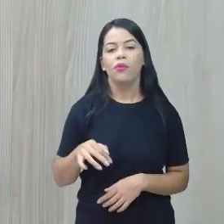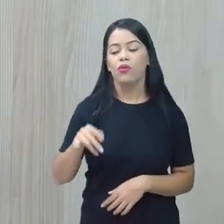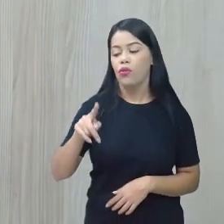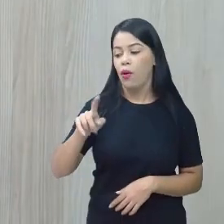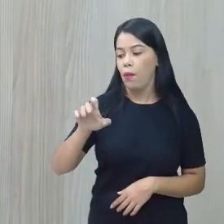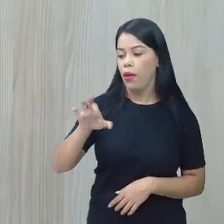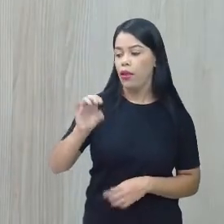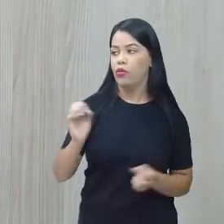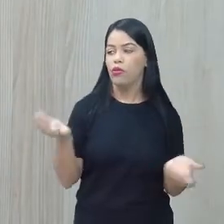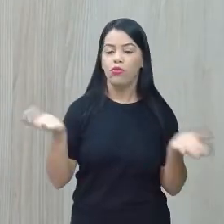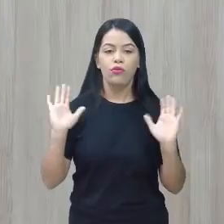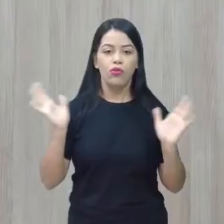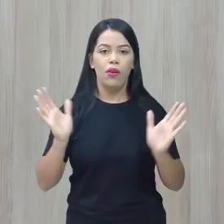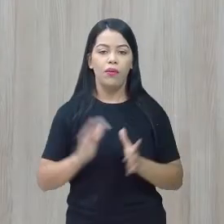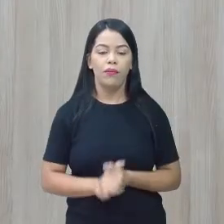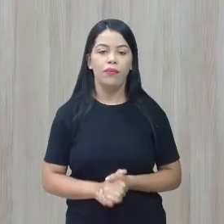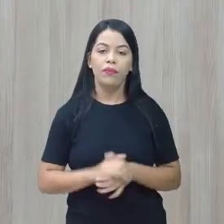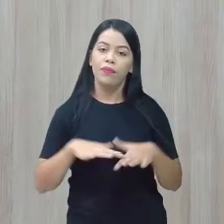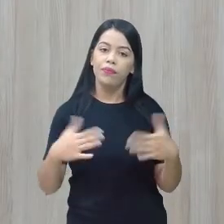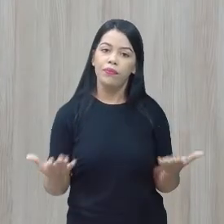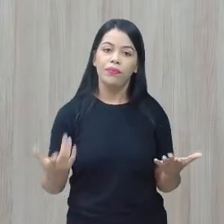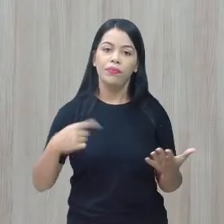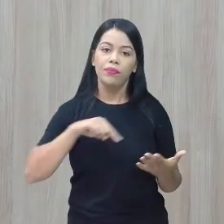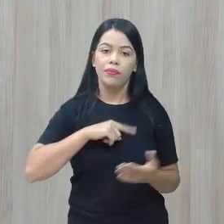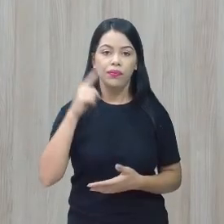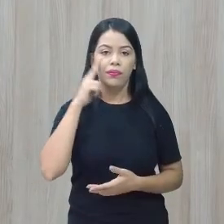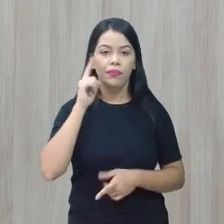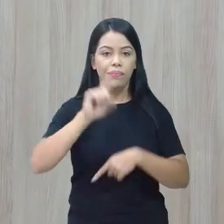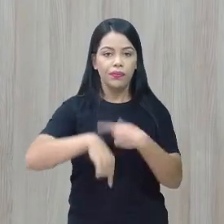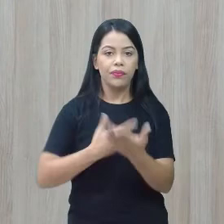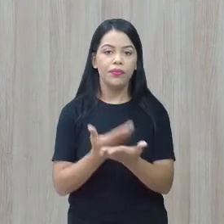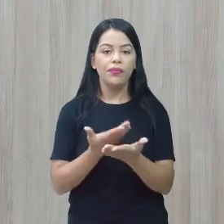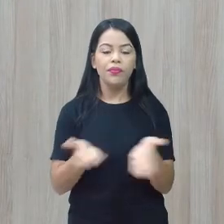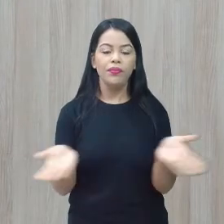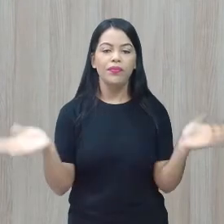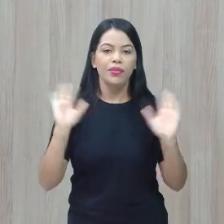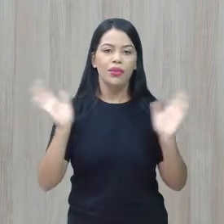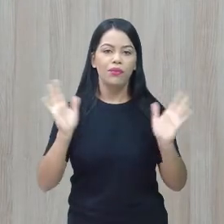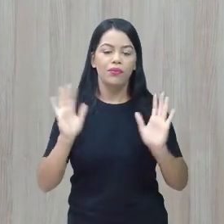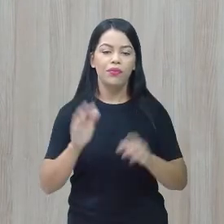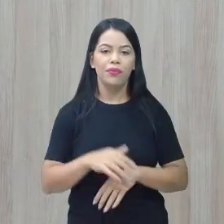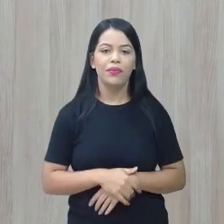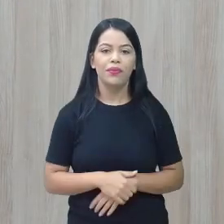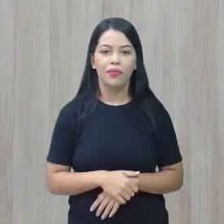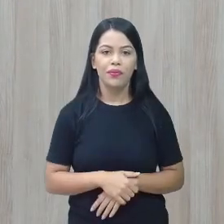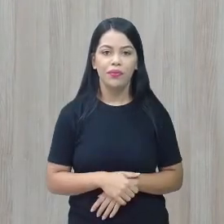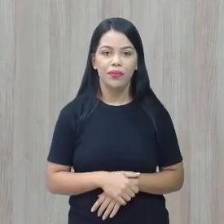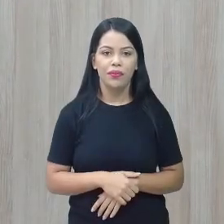Bye! É isso, gente. A gente se vê na próxima aula. Até mais. Tchau, tchau.